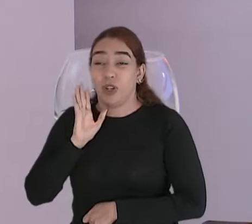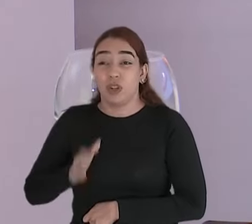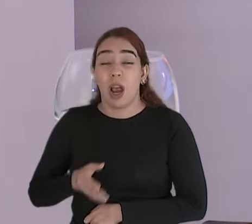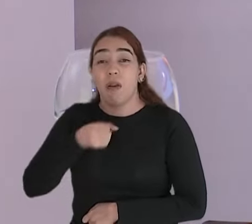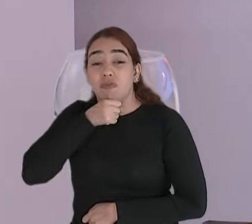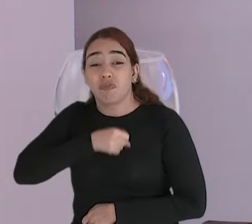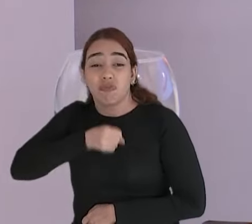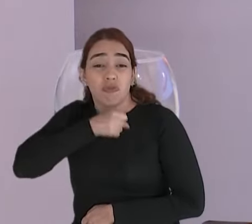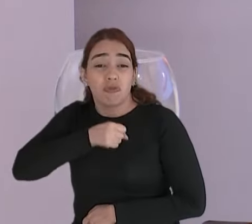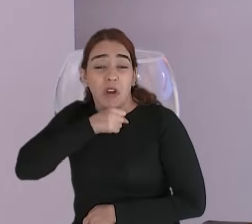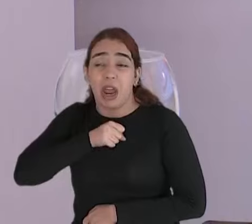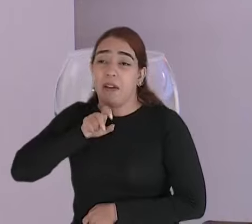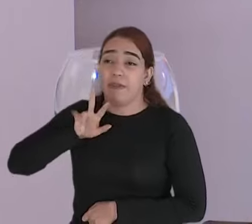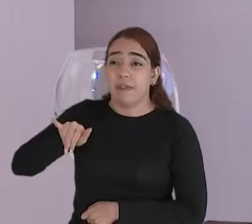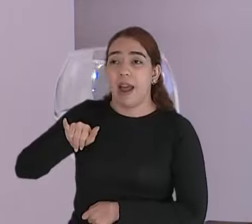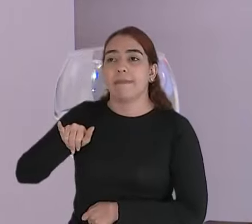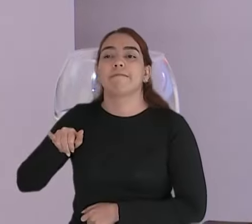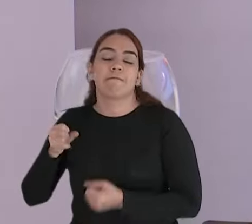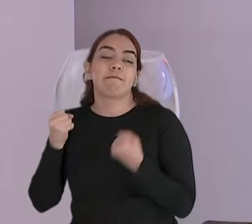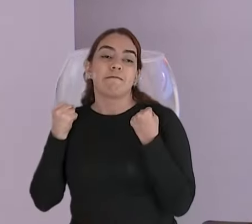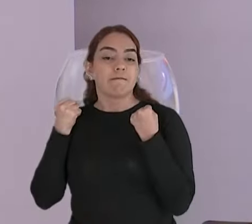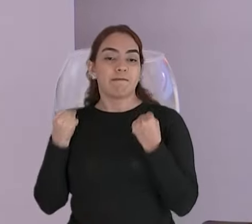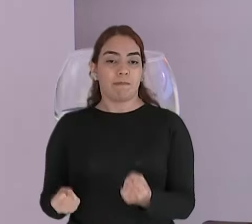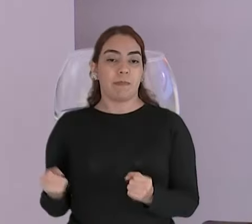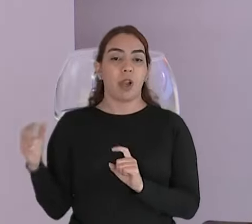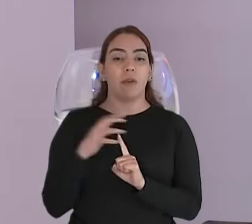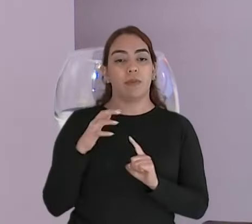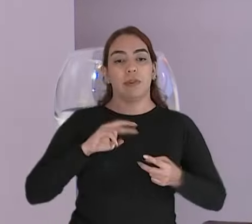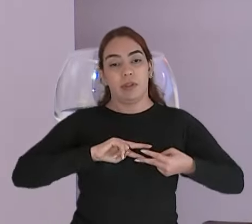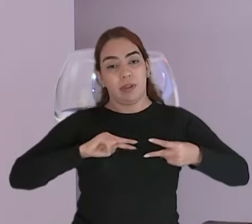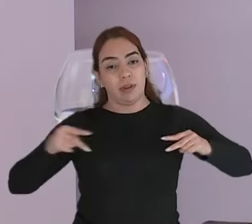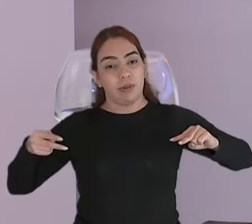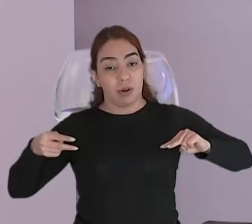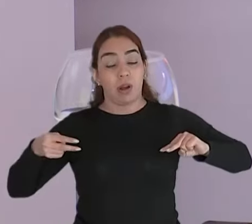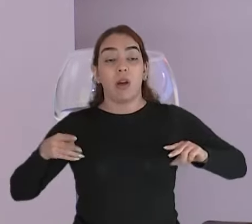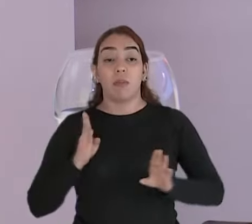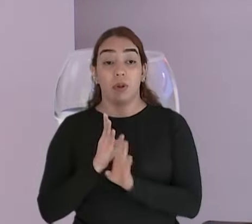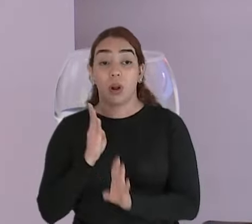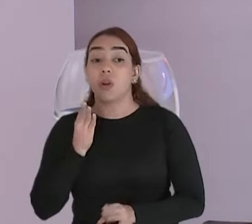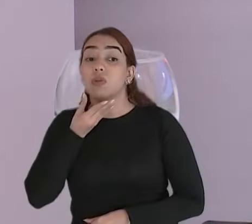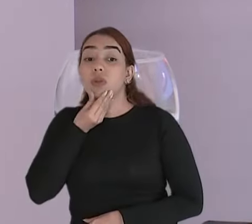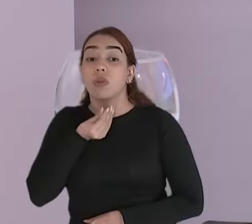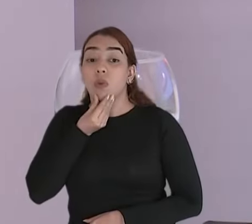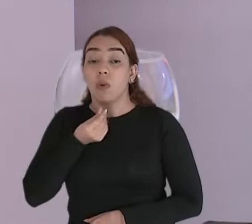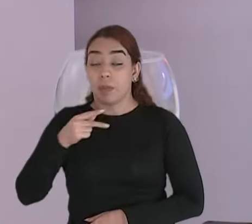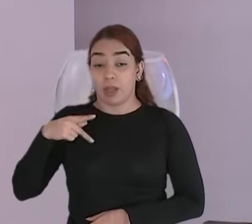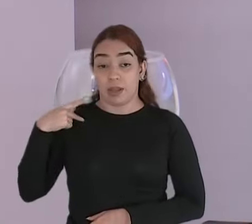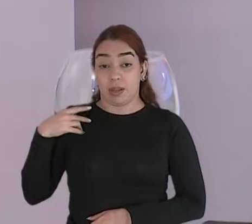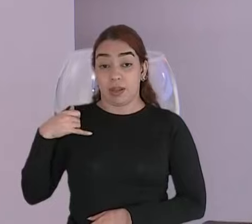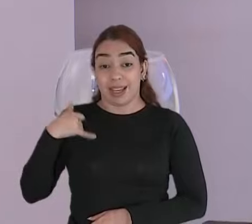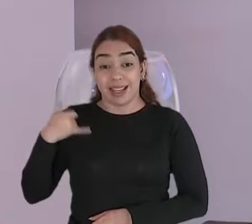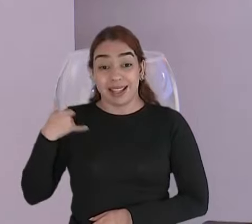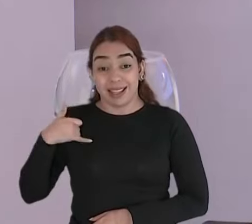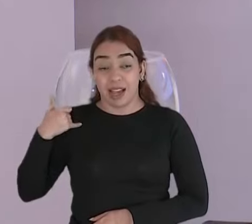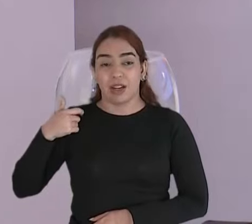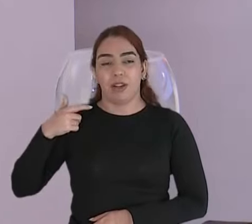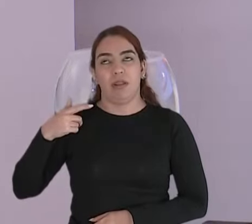muito um mais. Peso que, maior. Tem um peso maior do que a idade materna. Até porque o homem, a idade reprodutiva do homem, ele se estende